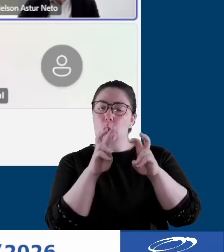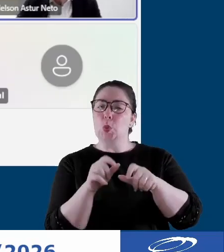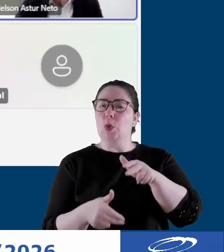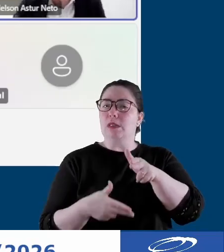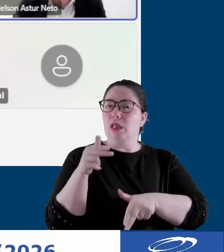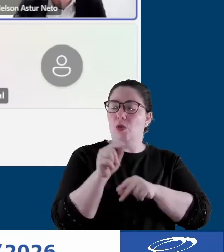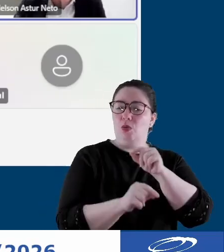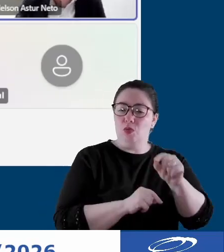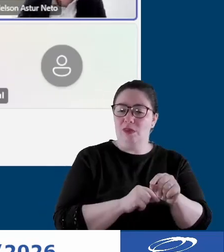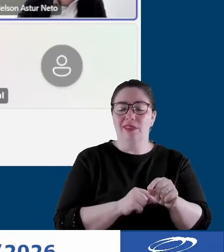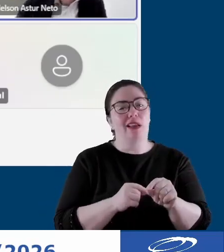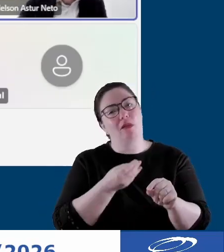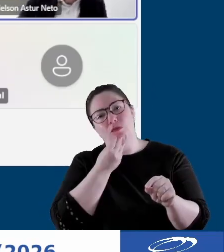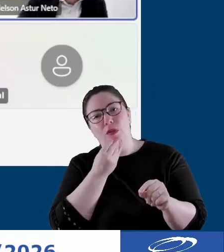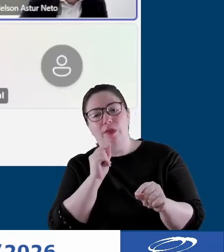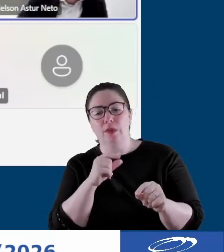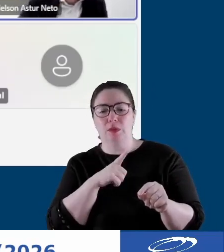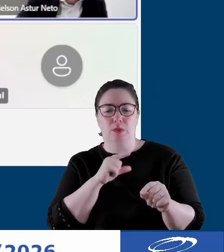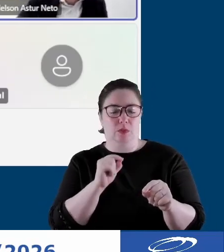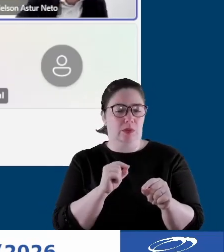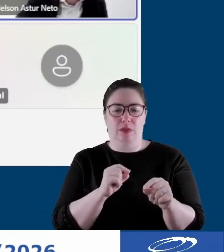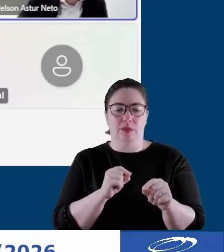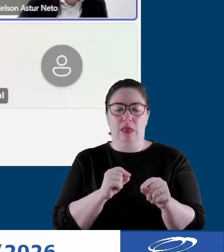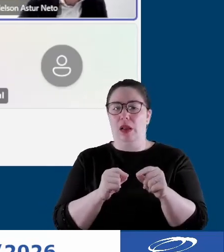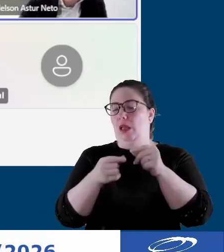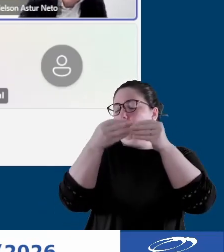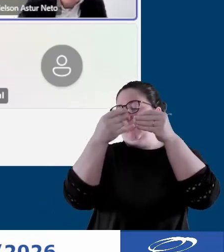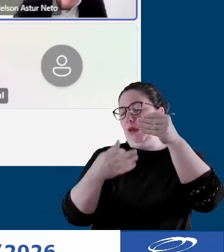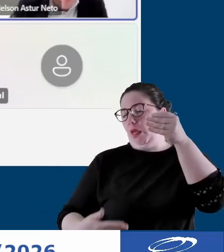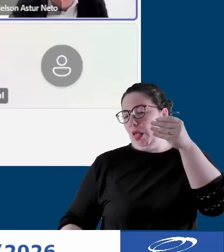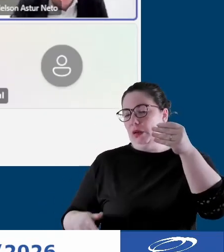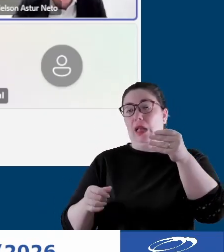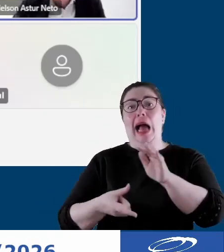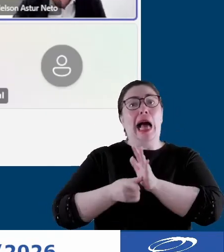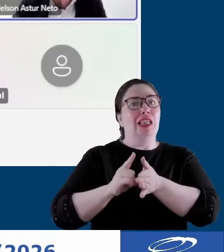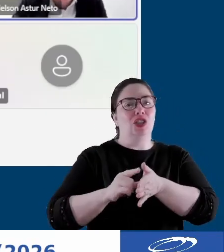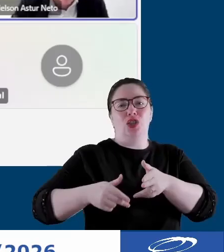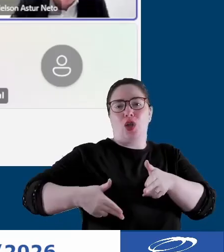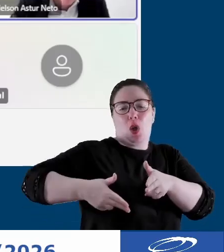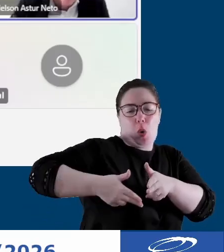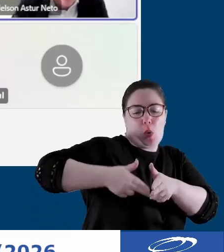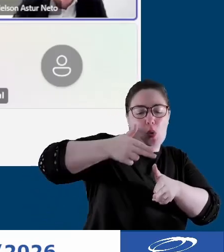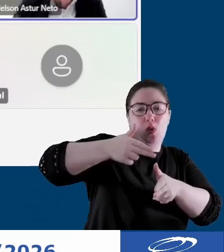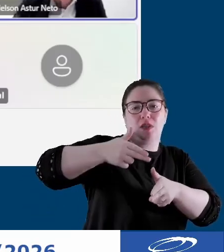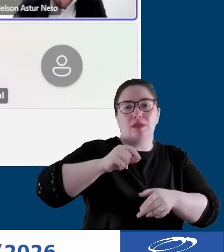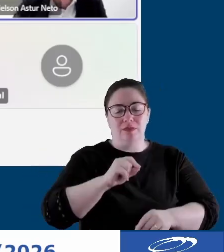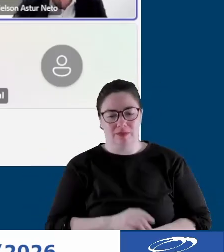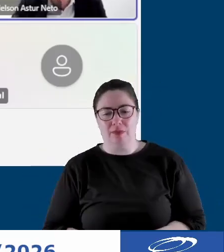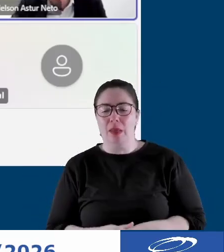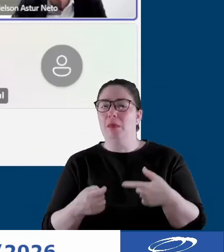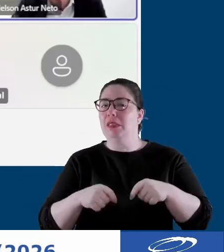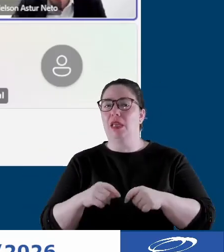gente tem uma rotina longa antes de fazer um corte no paciente, desde a lavagem adequada das